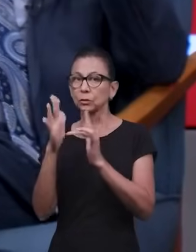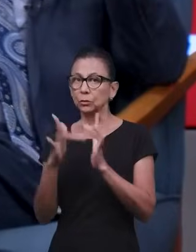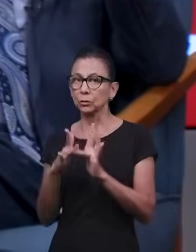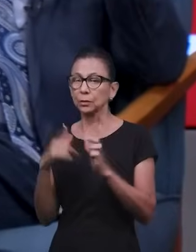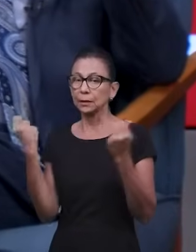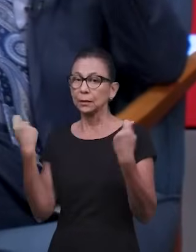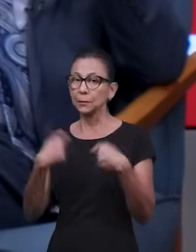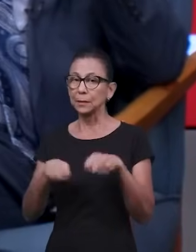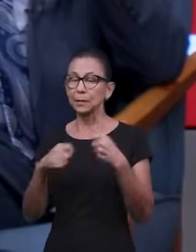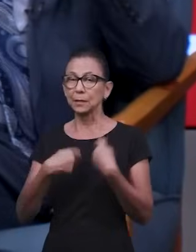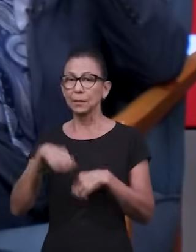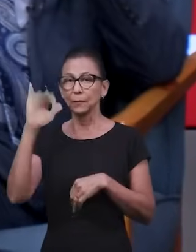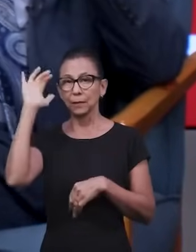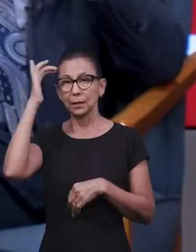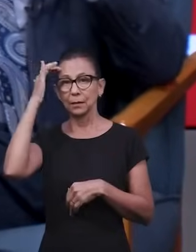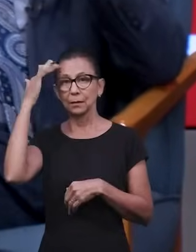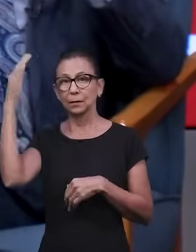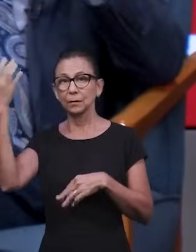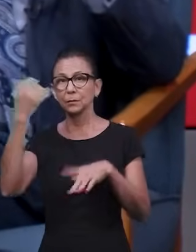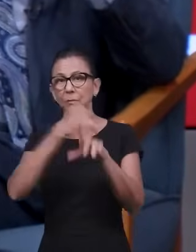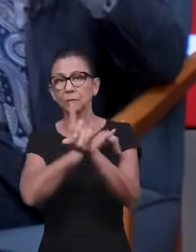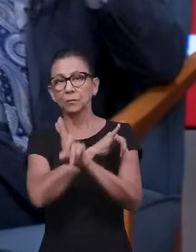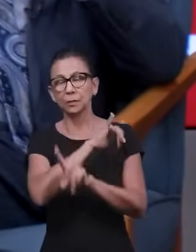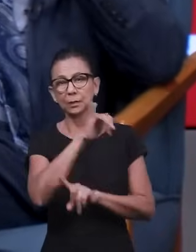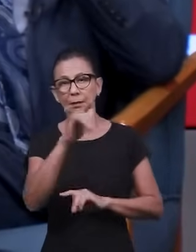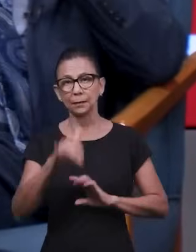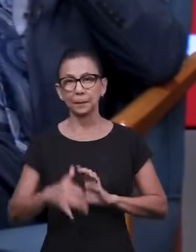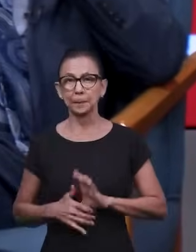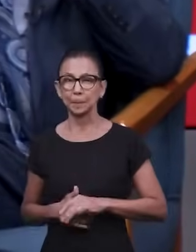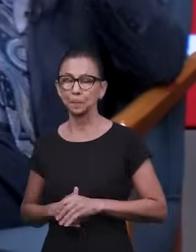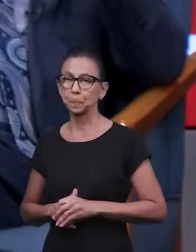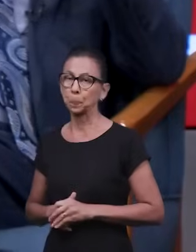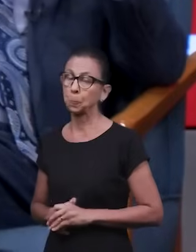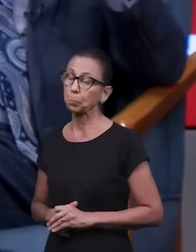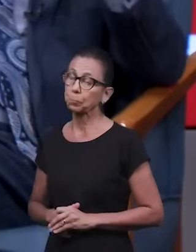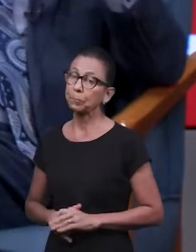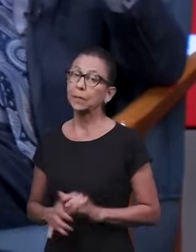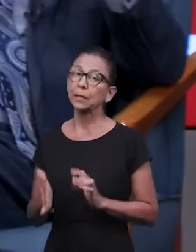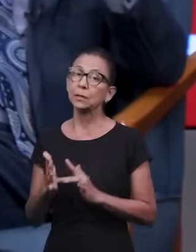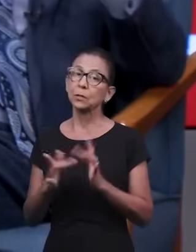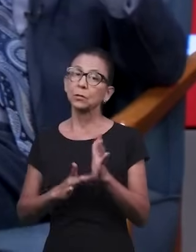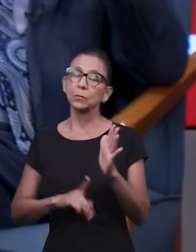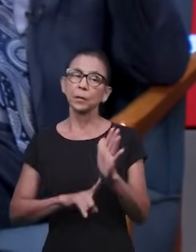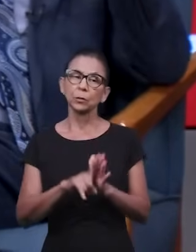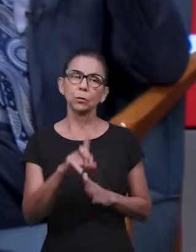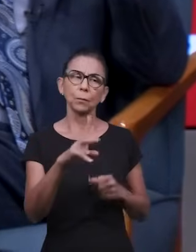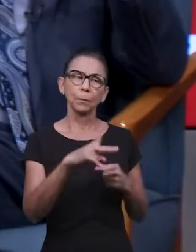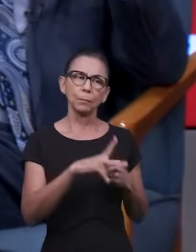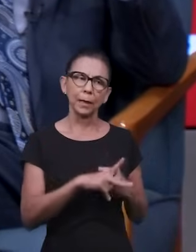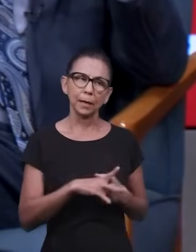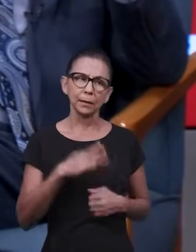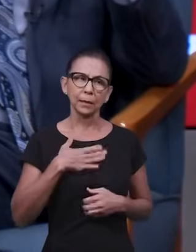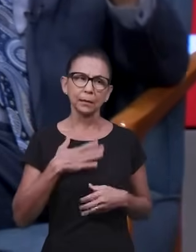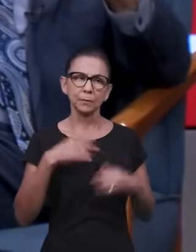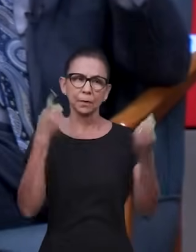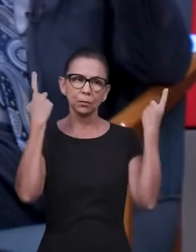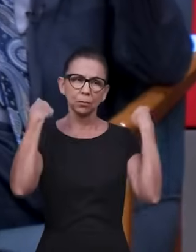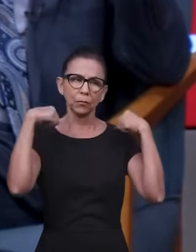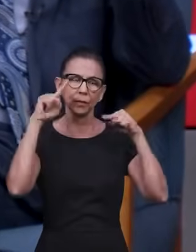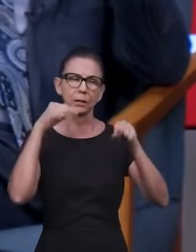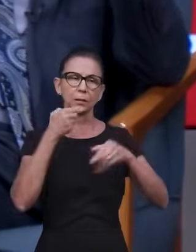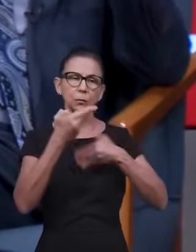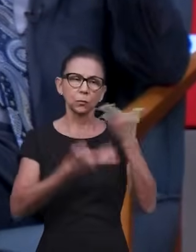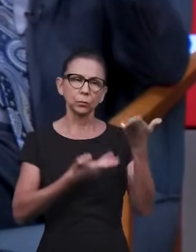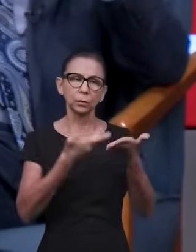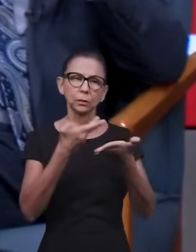em todas as três perguntas o que que Jesus diz para ele a apascenta as minhas ovelhas apascenta as minhas ovelhas